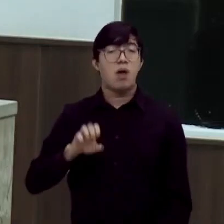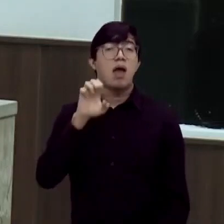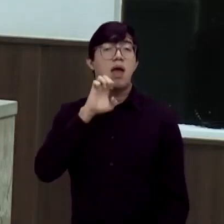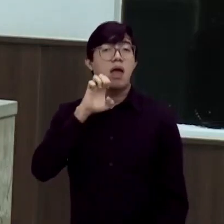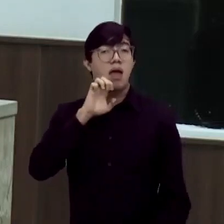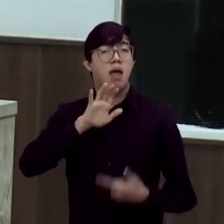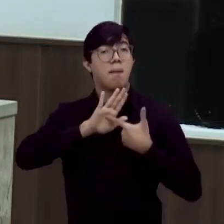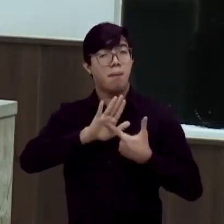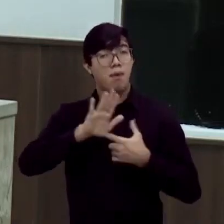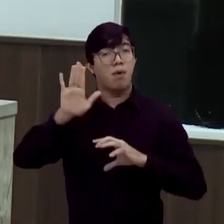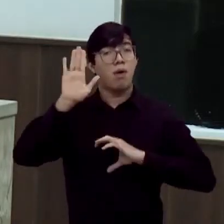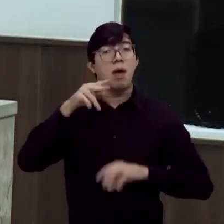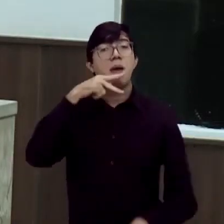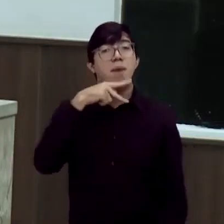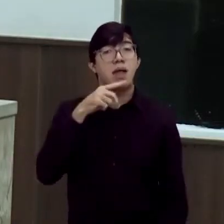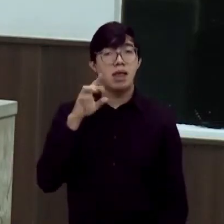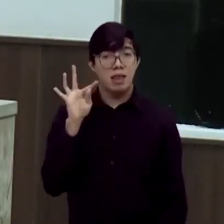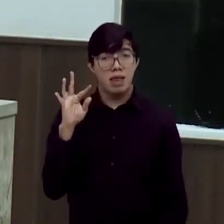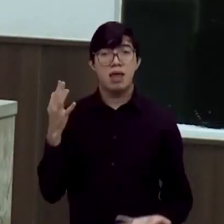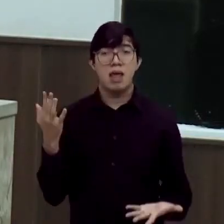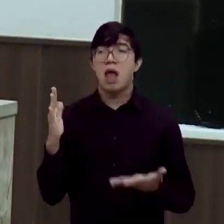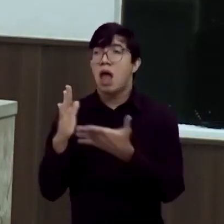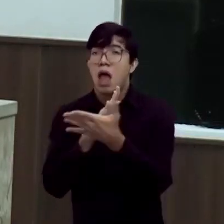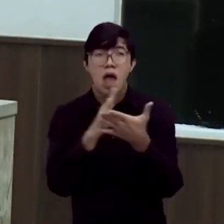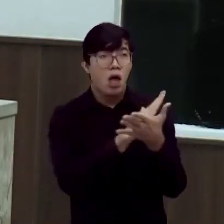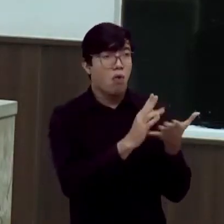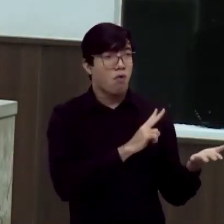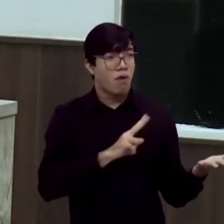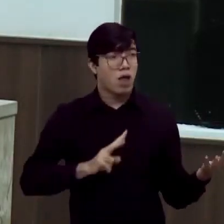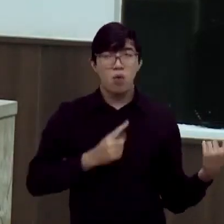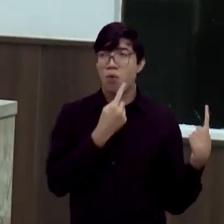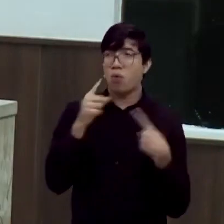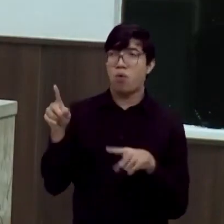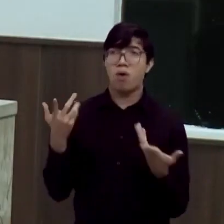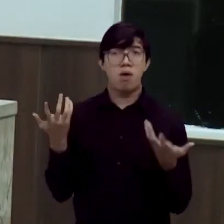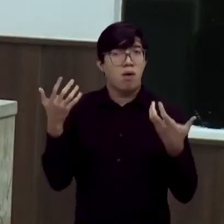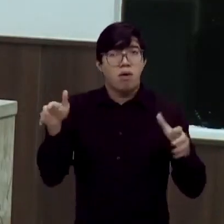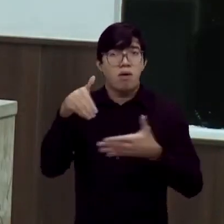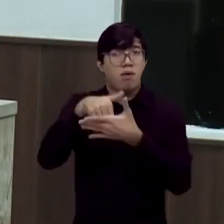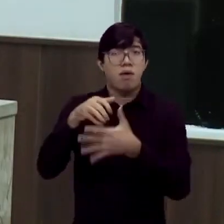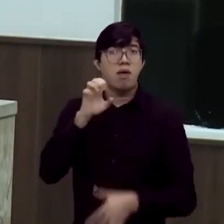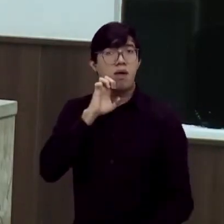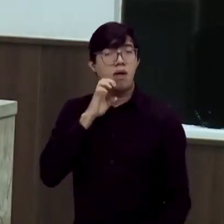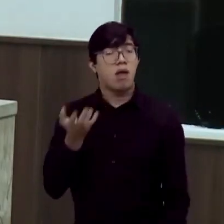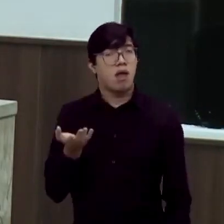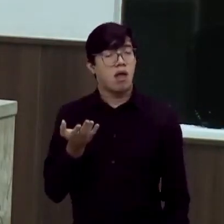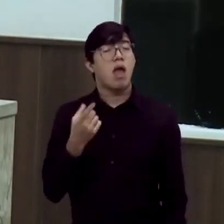agradar o PDT. E teve vereador que votou contra? Votou foi no Camilo? Eu não. Votei foi Érica Amorim, 555.